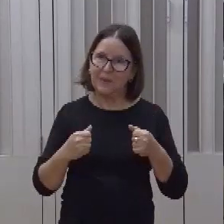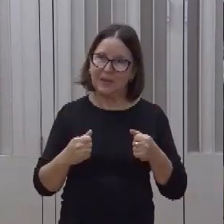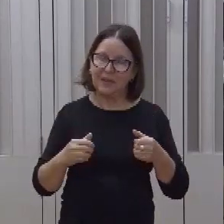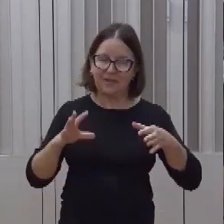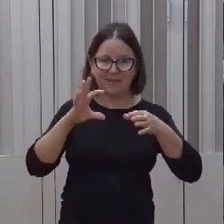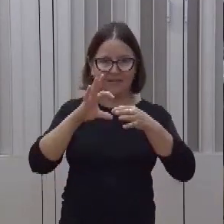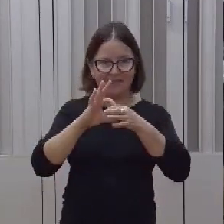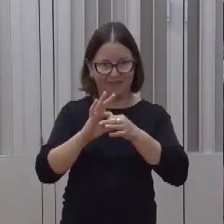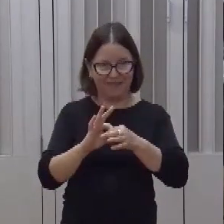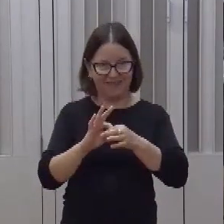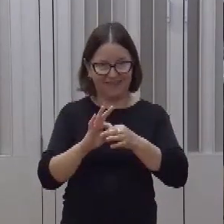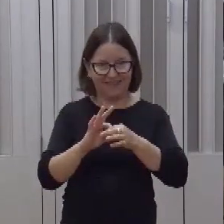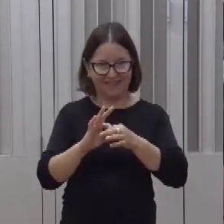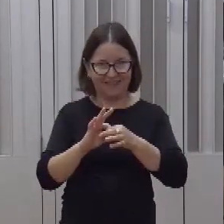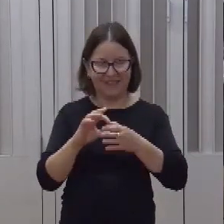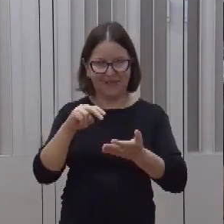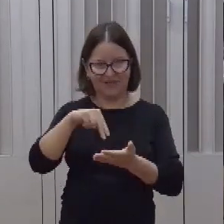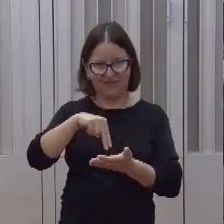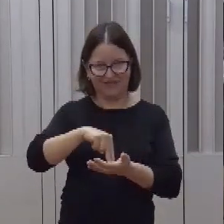permanecer em Cristo.